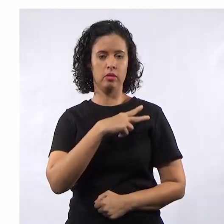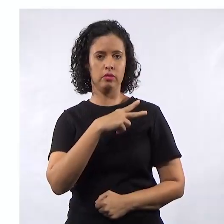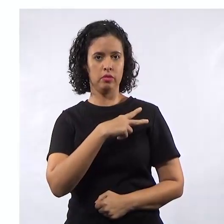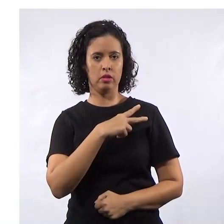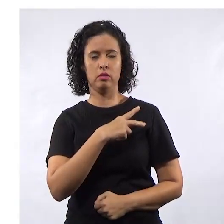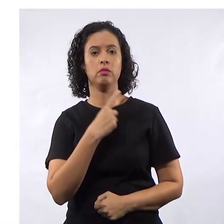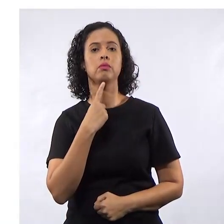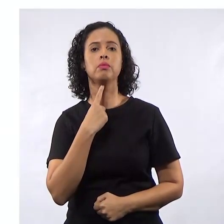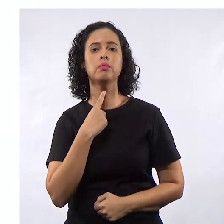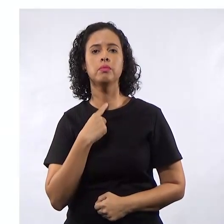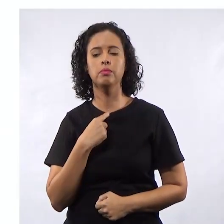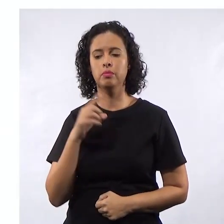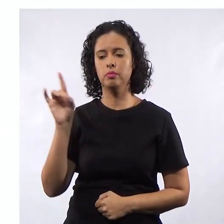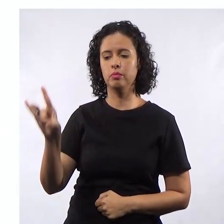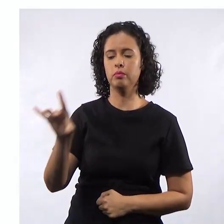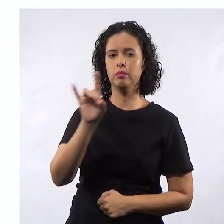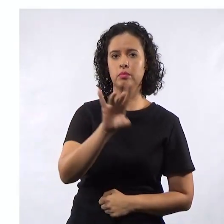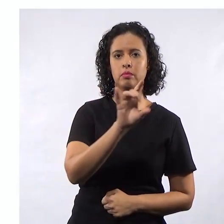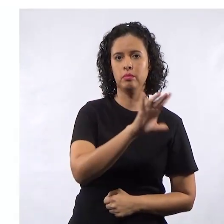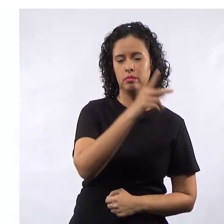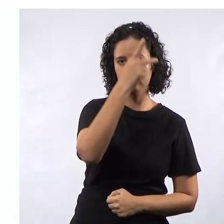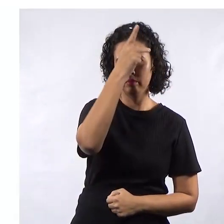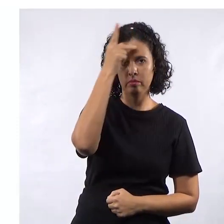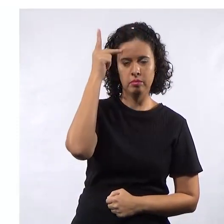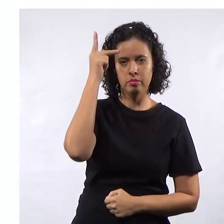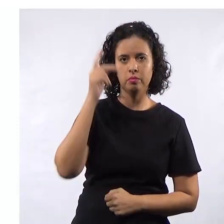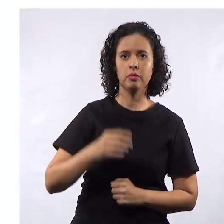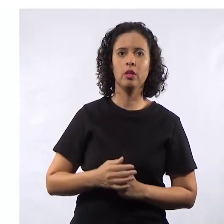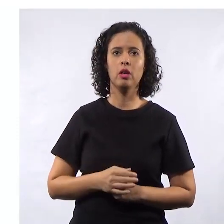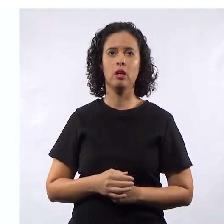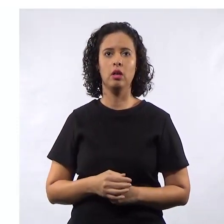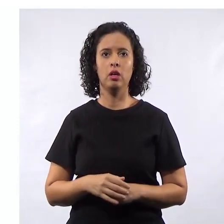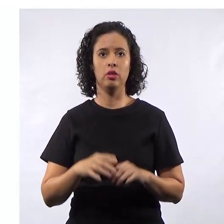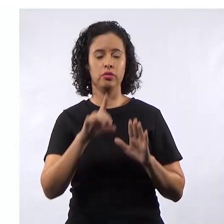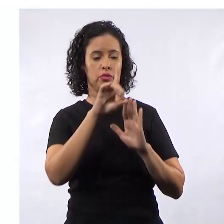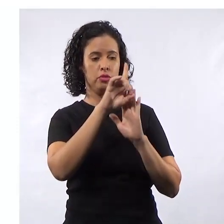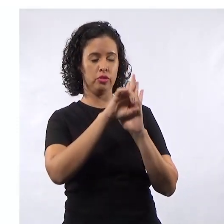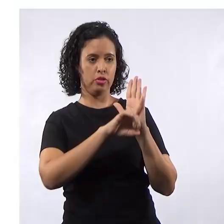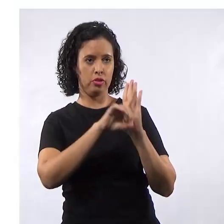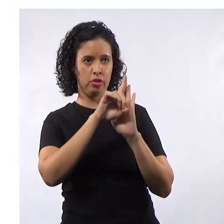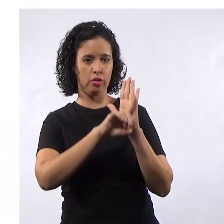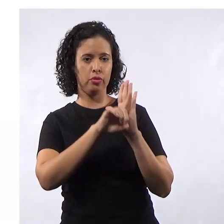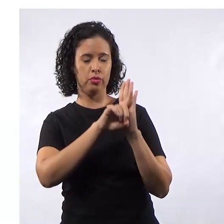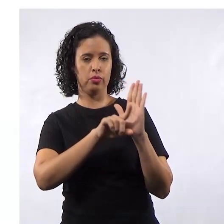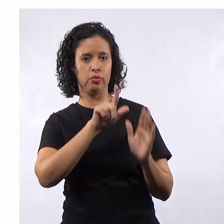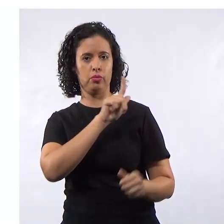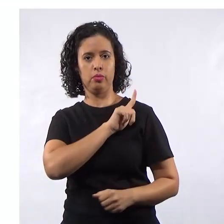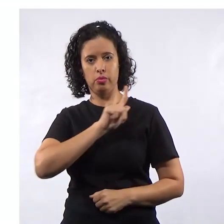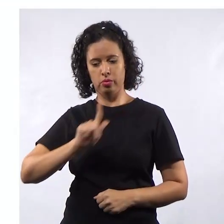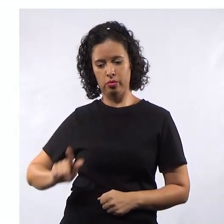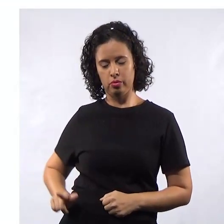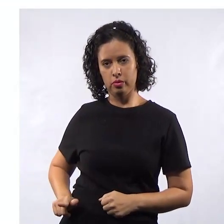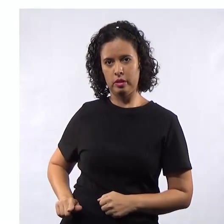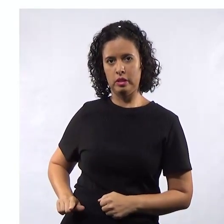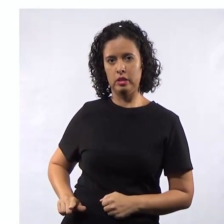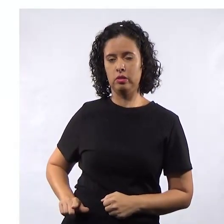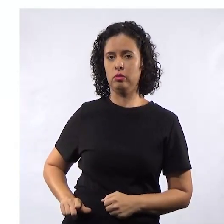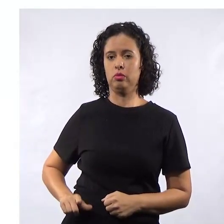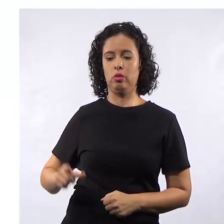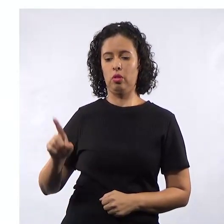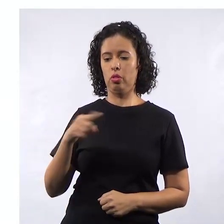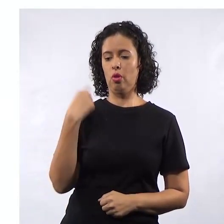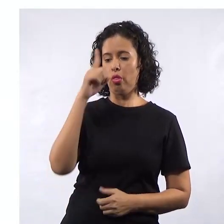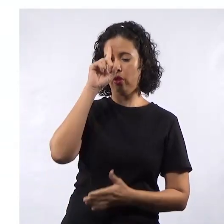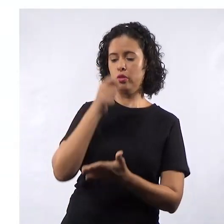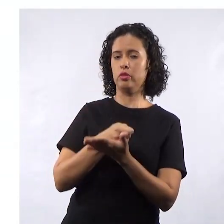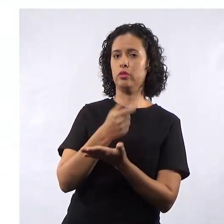privada da vontade. Então, aqui no direito público, gente, a gente não tem margem de escolha aqui, tá? Se a lei fala assim,